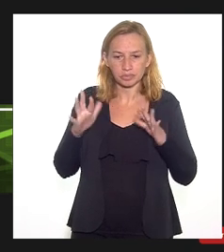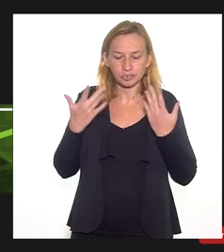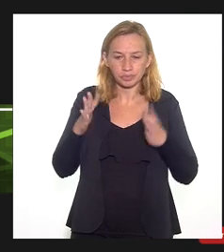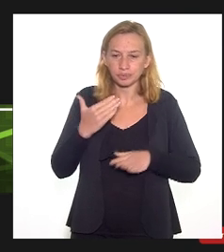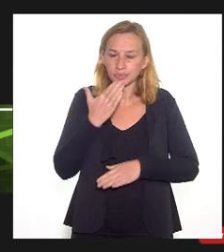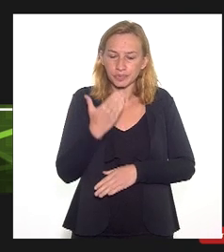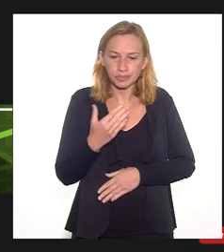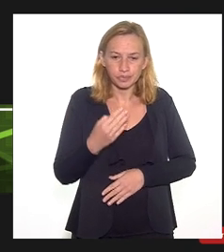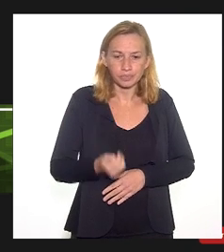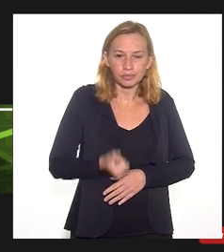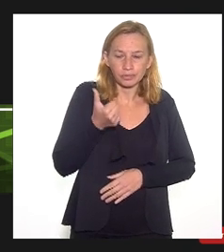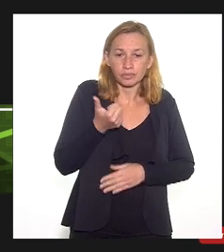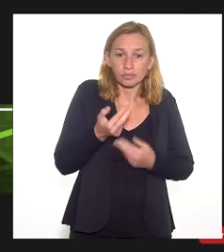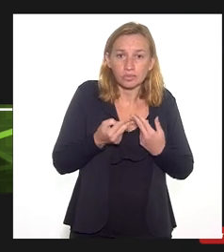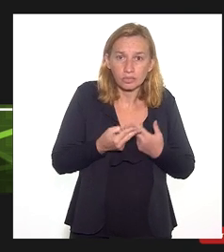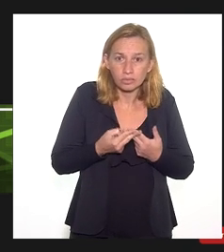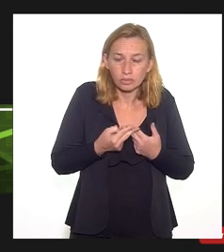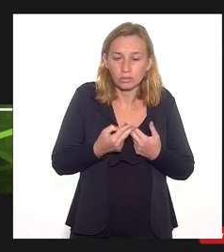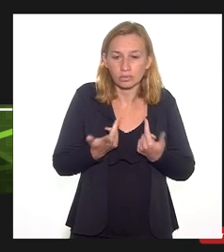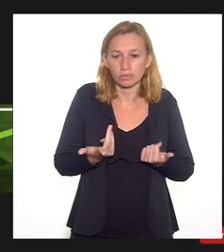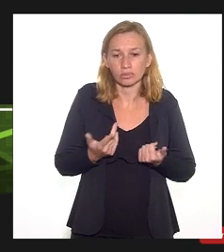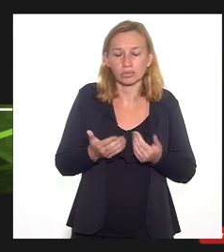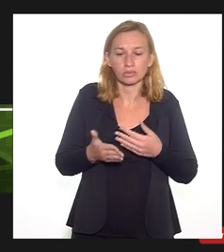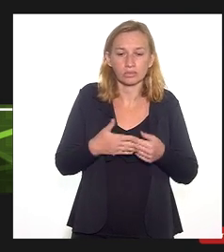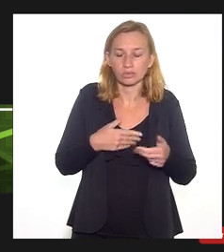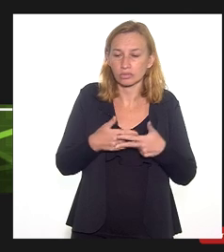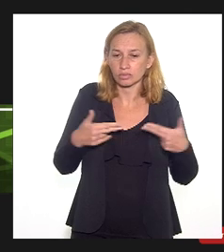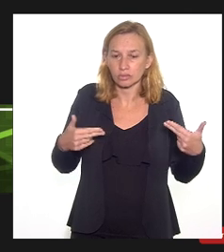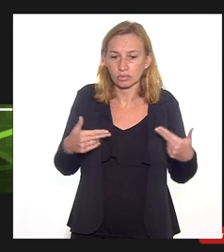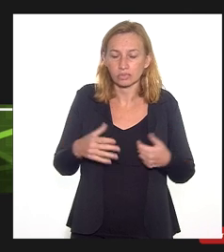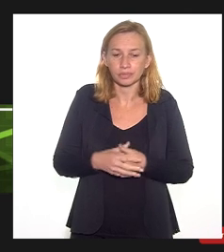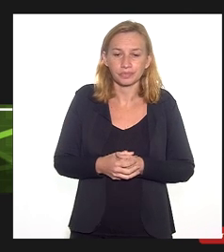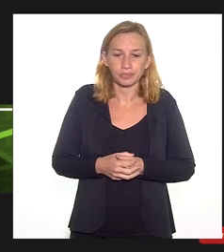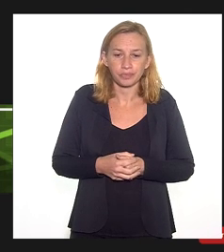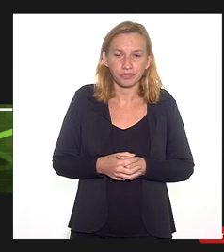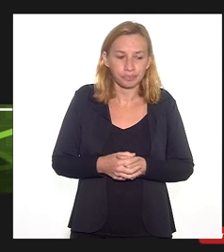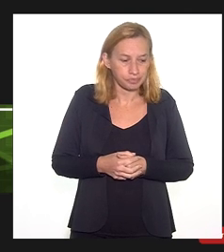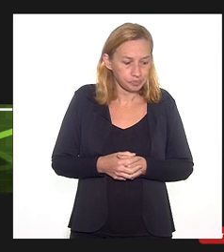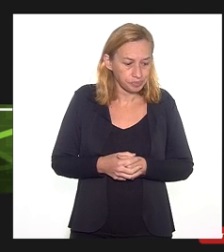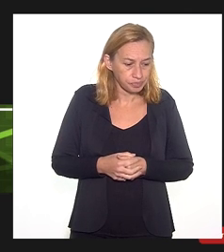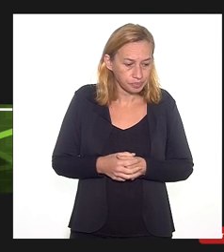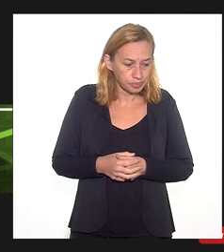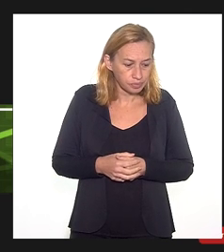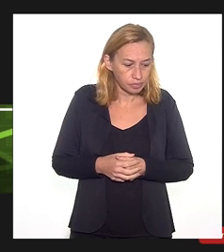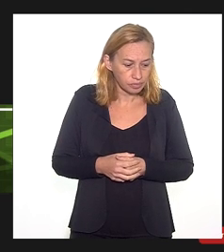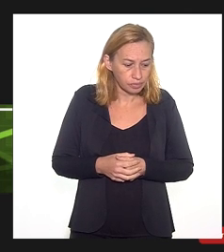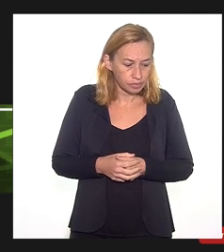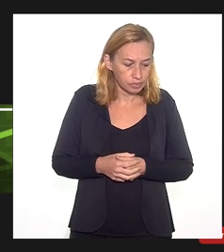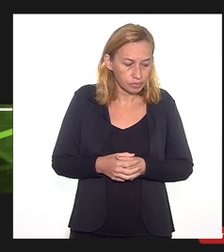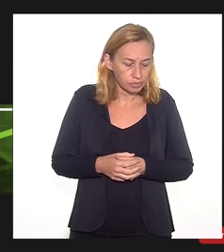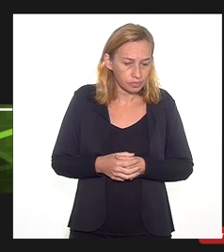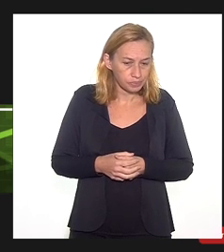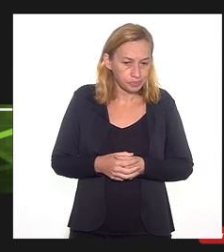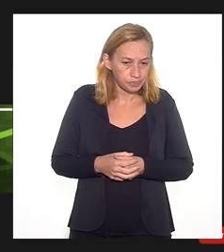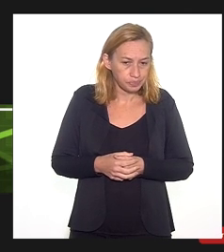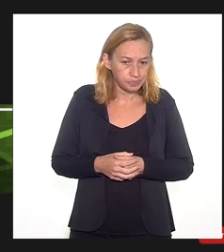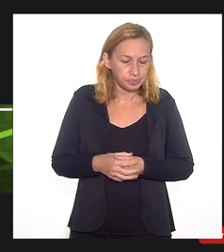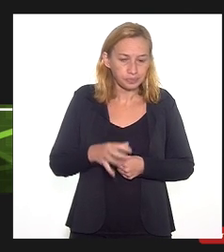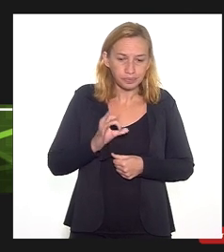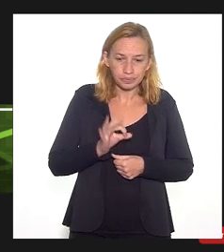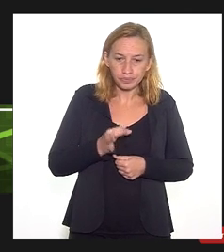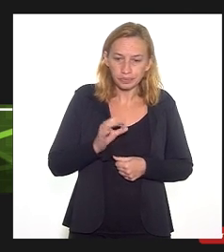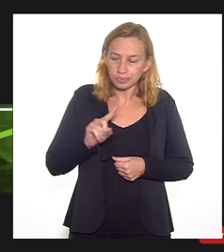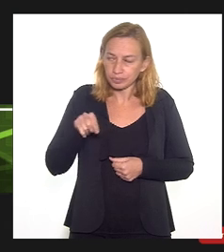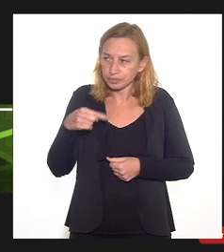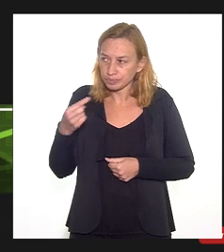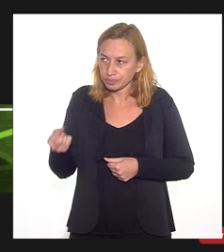quase que por favor para fazer qualquer coisa para a casa civil do estado isso é nitidamente um